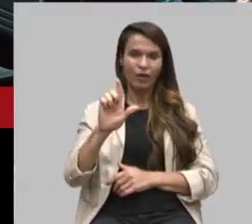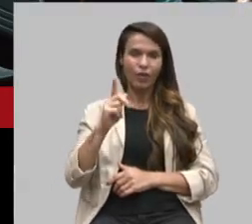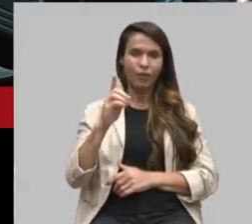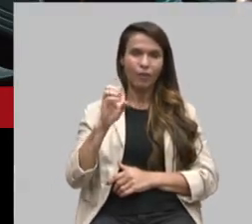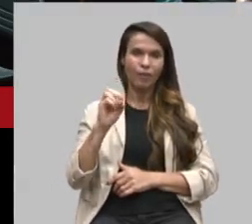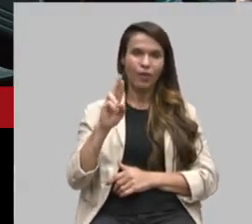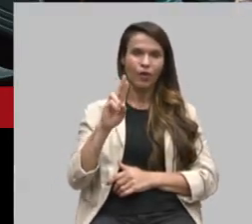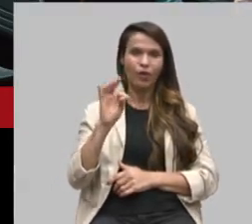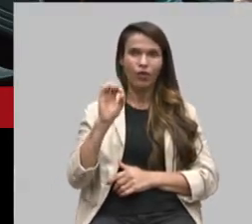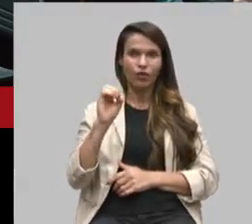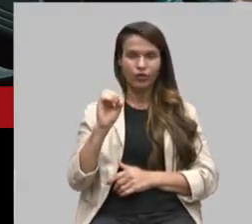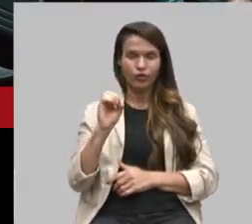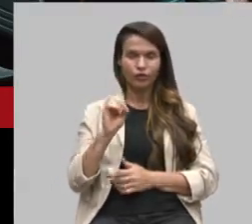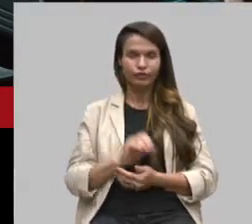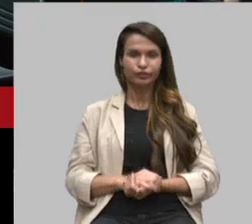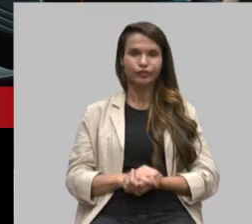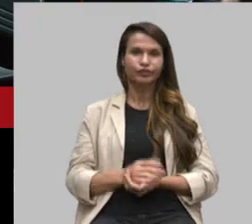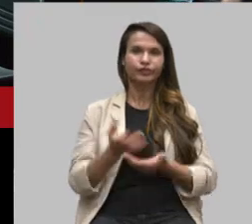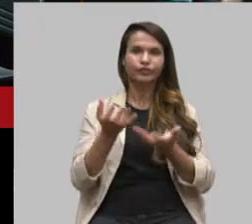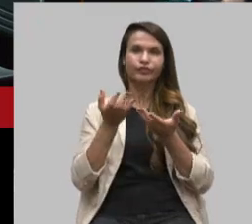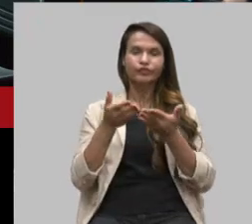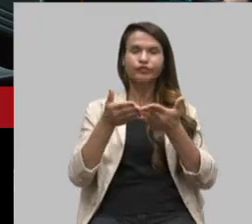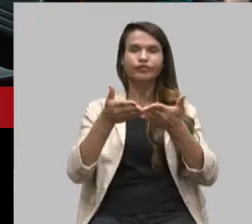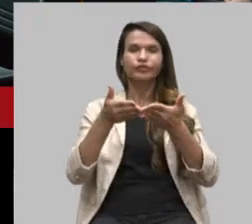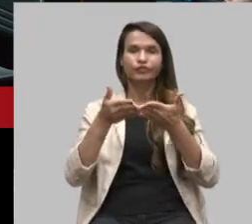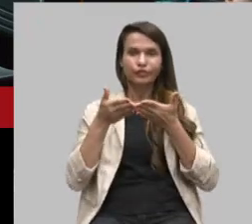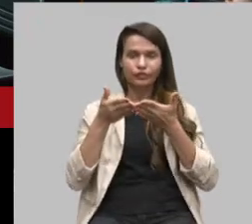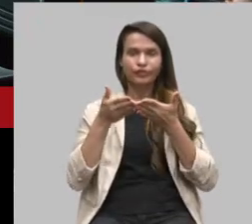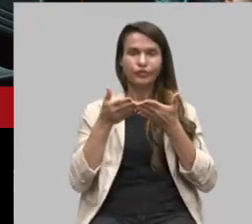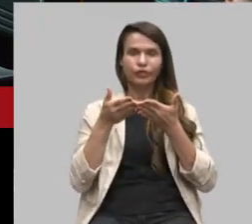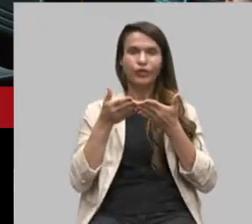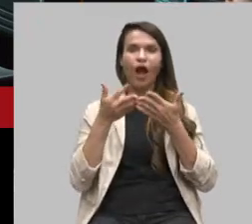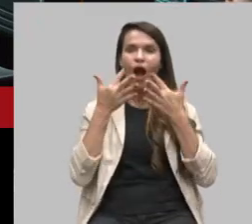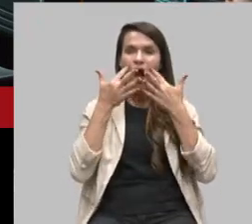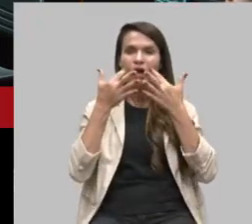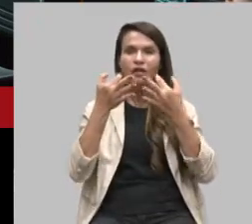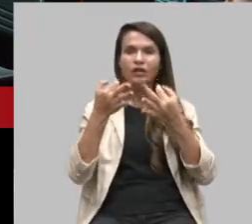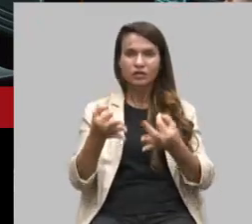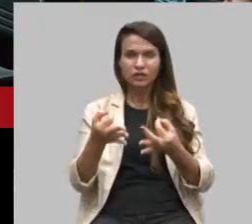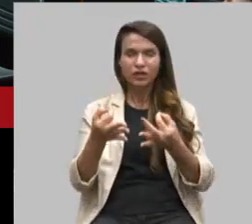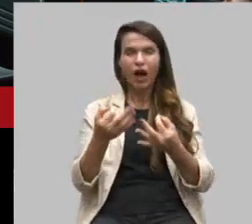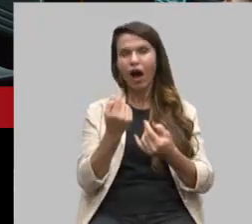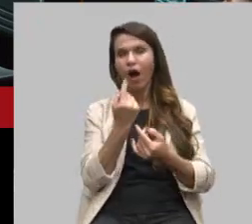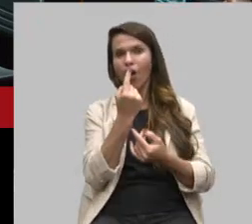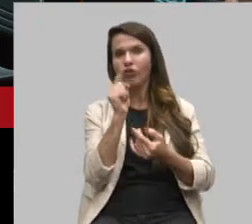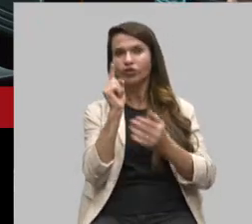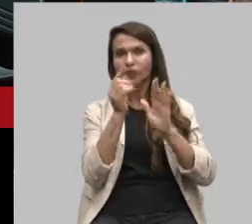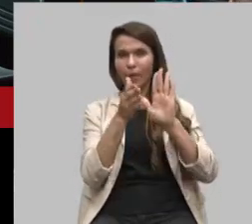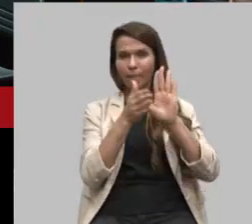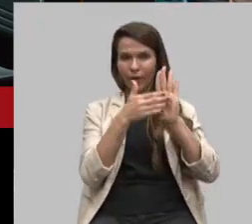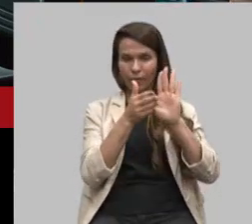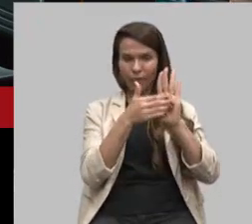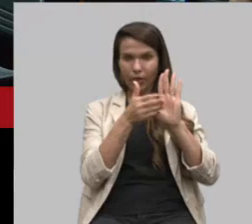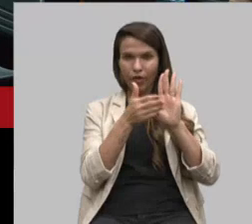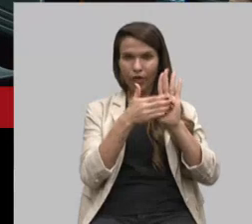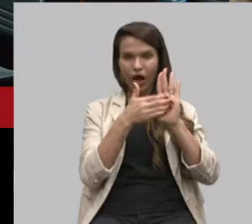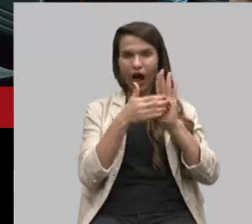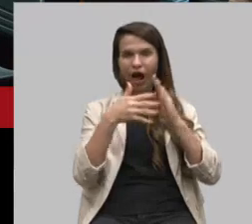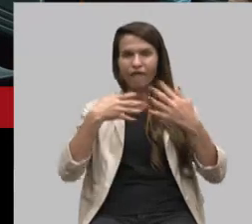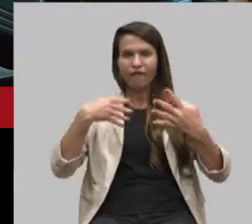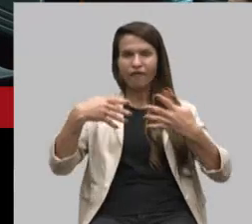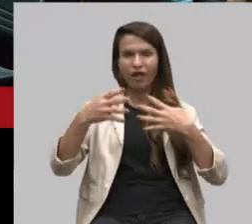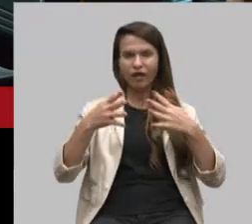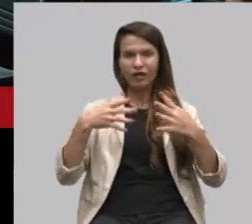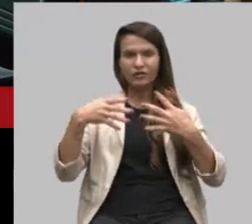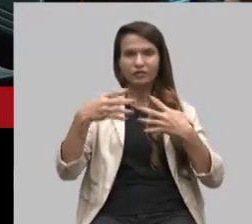pessoal gostaria só de pedir um pouquinho de atenção agora como sendo a última proposta a flexibilização da